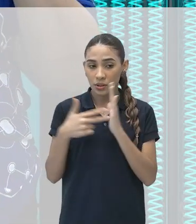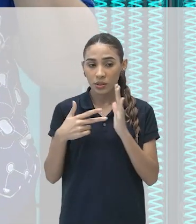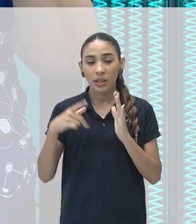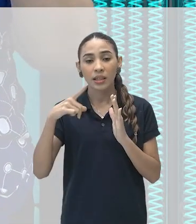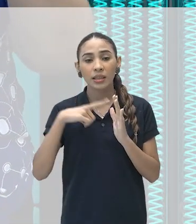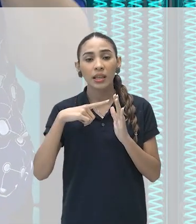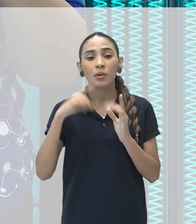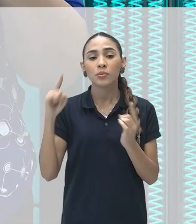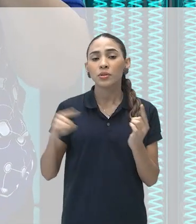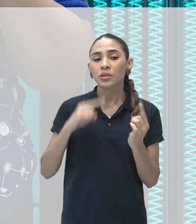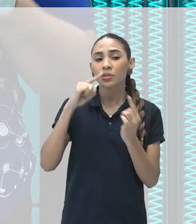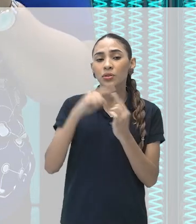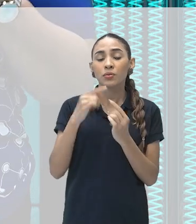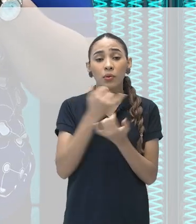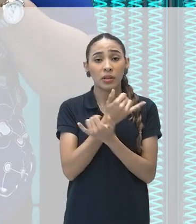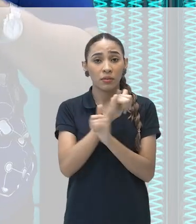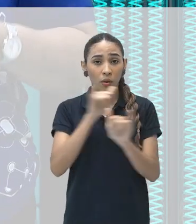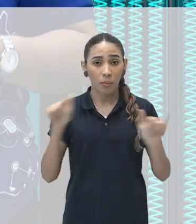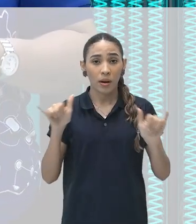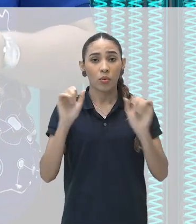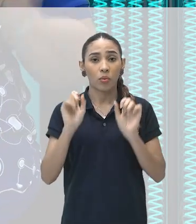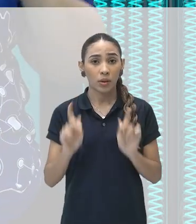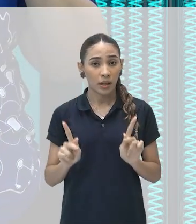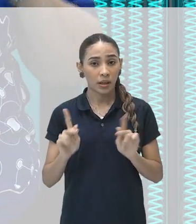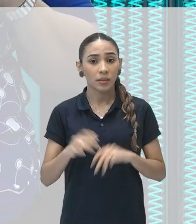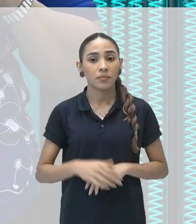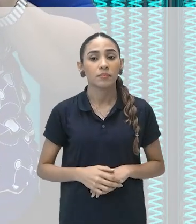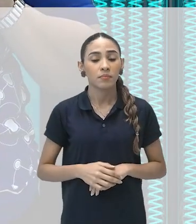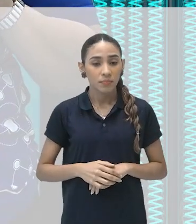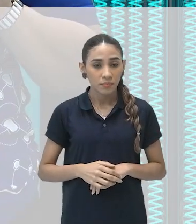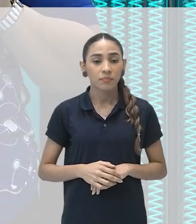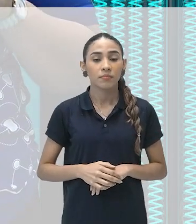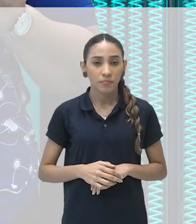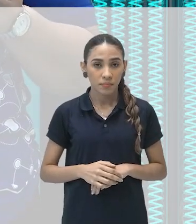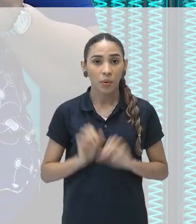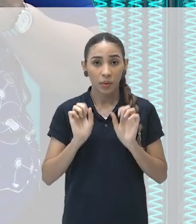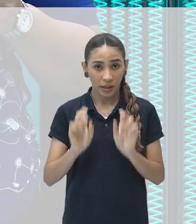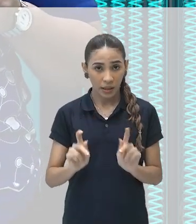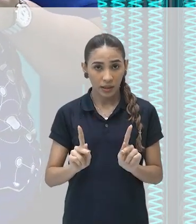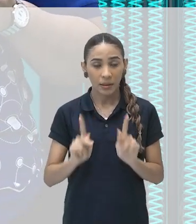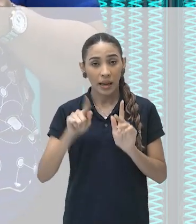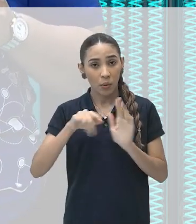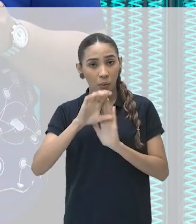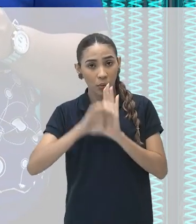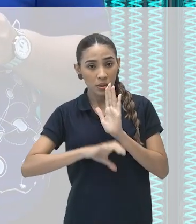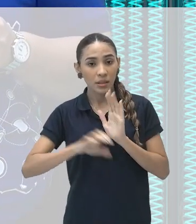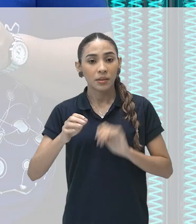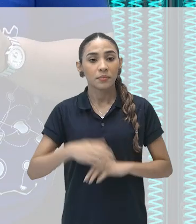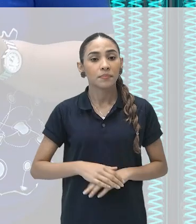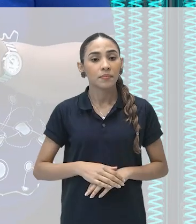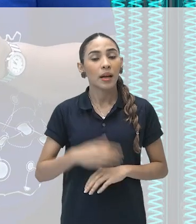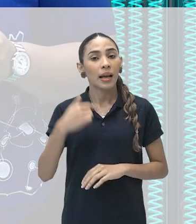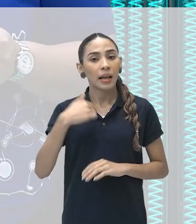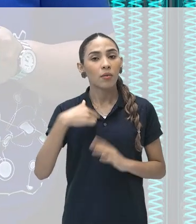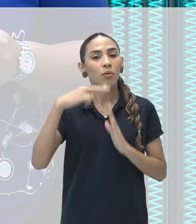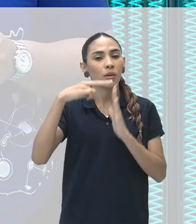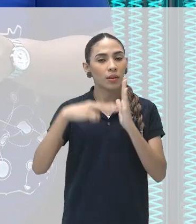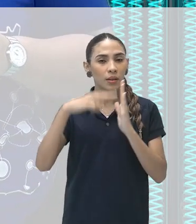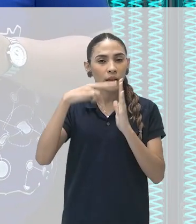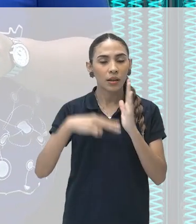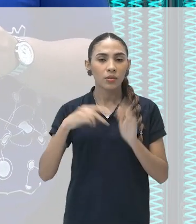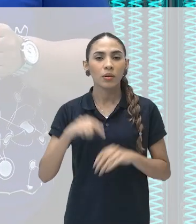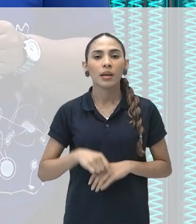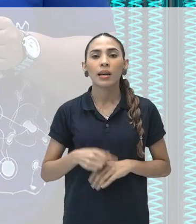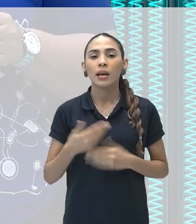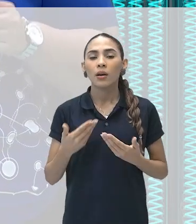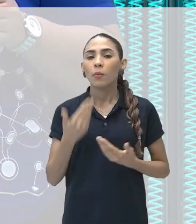tem a intenção de noticiar, correto? Pelo menos, supostamente é isso, tá bom? E enquanto eu fizer esta leitura,